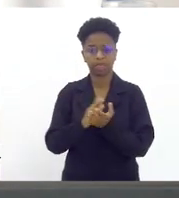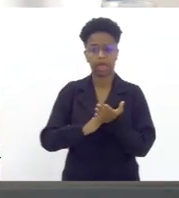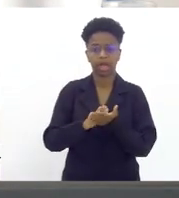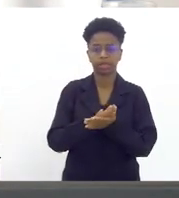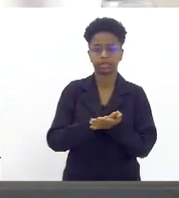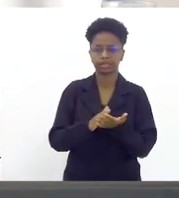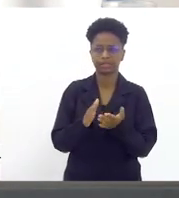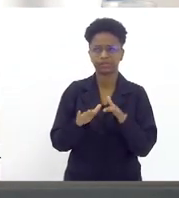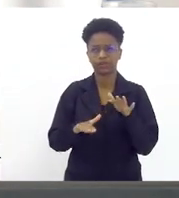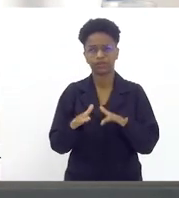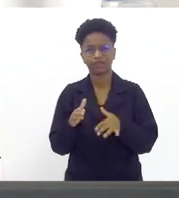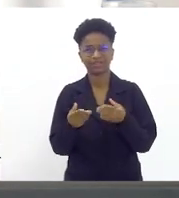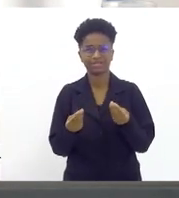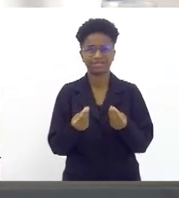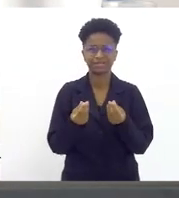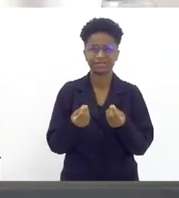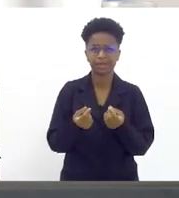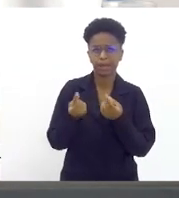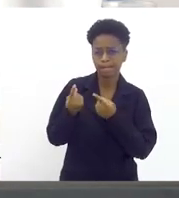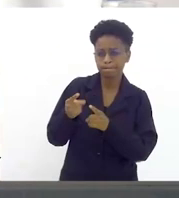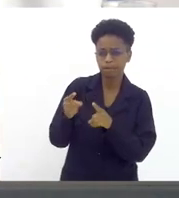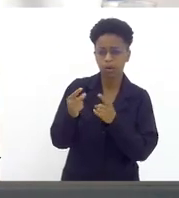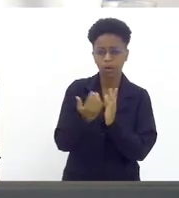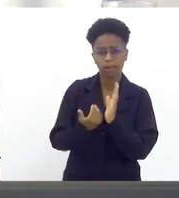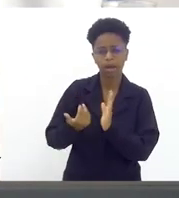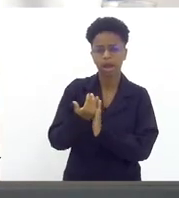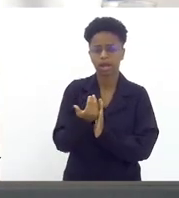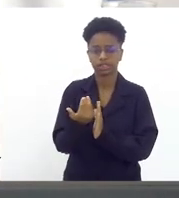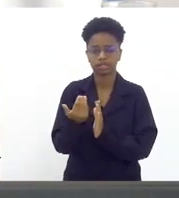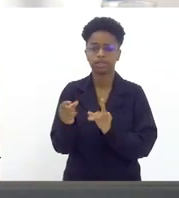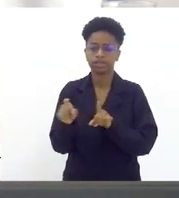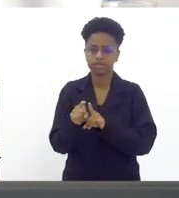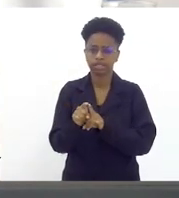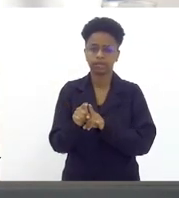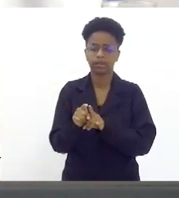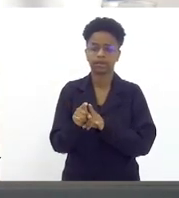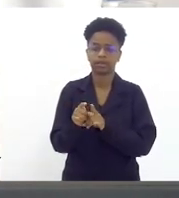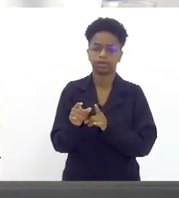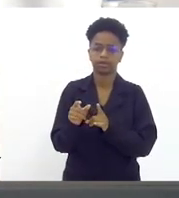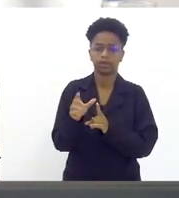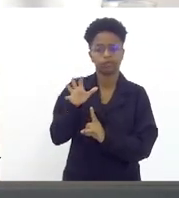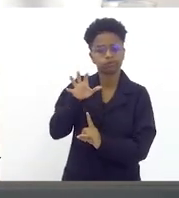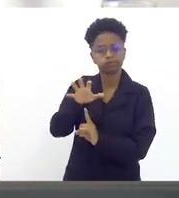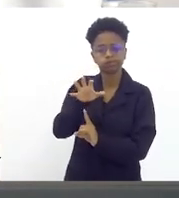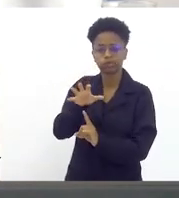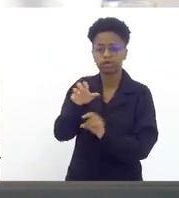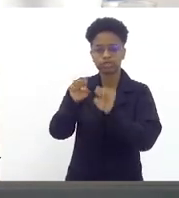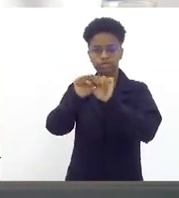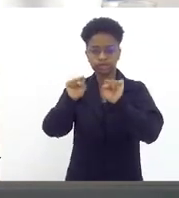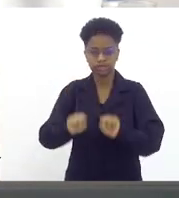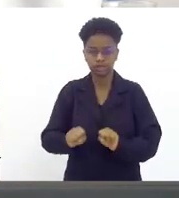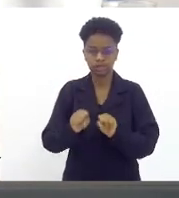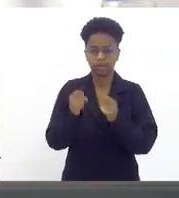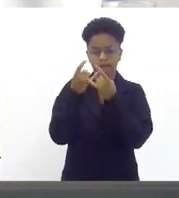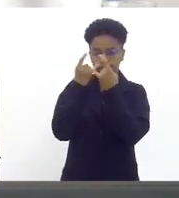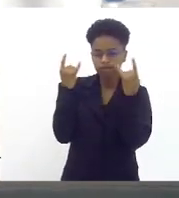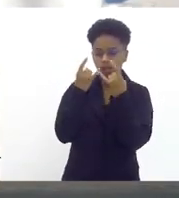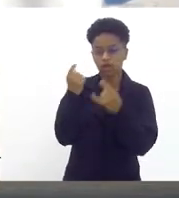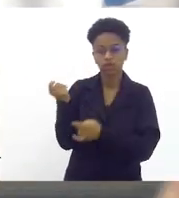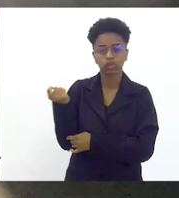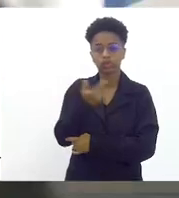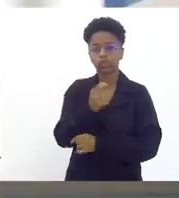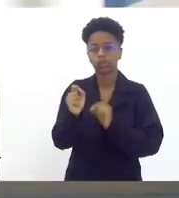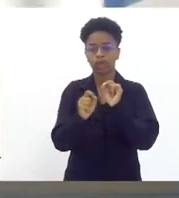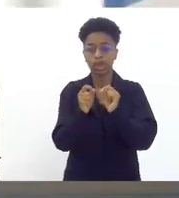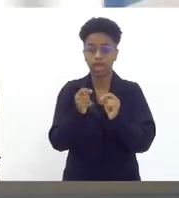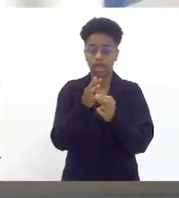talvez mais provocador e interpelador do sistema capitalista do que as